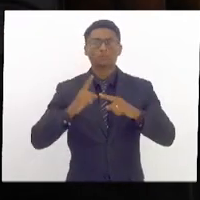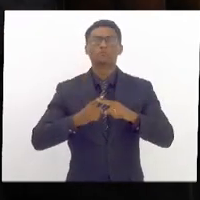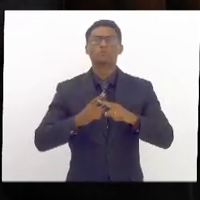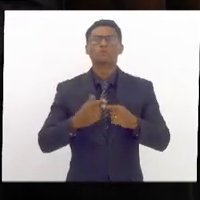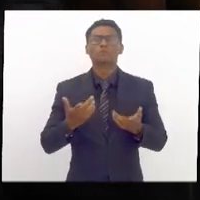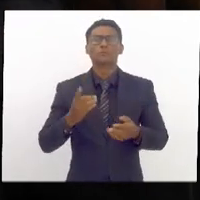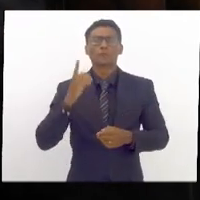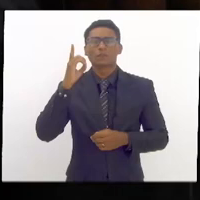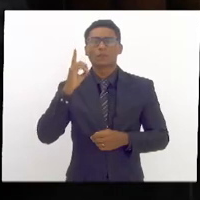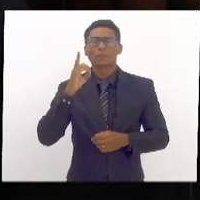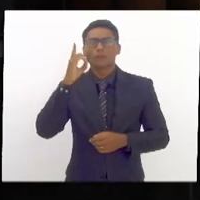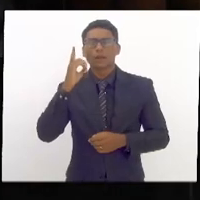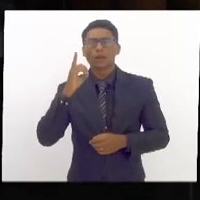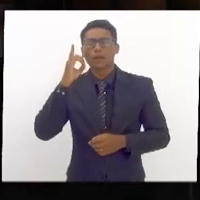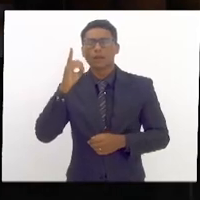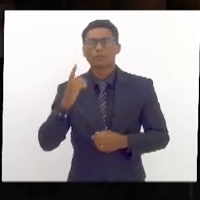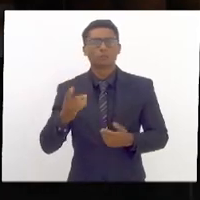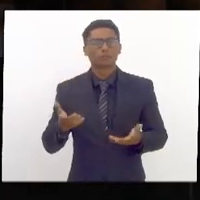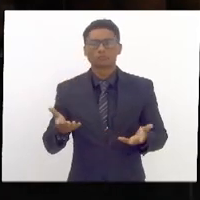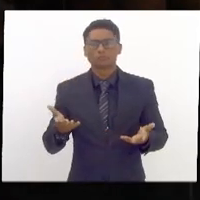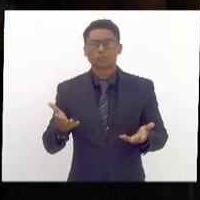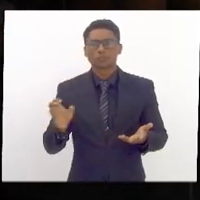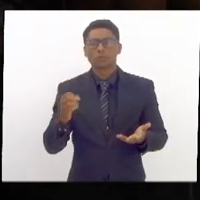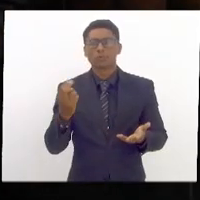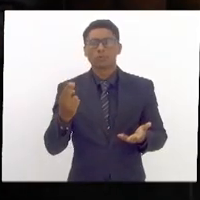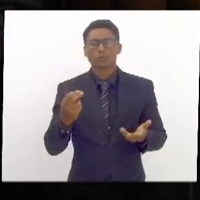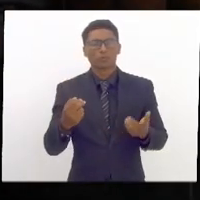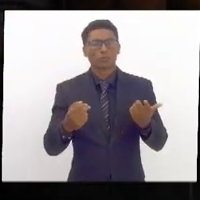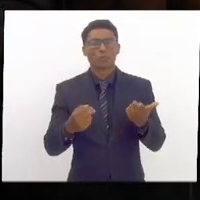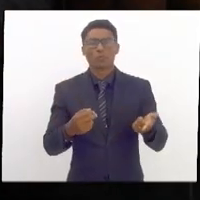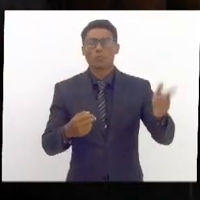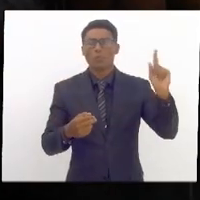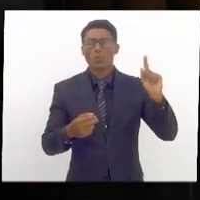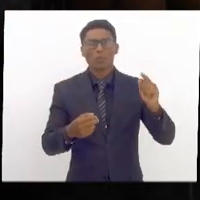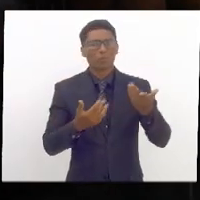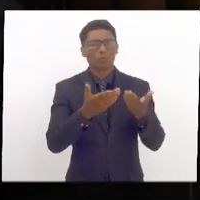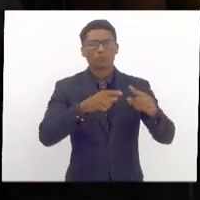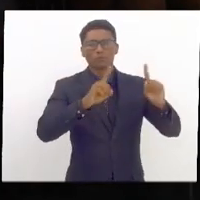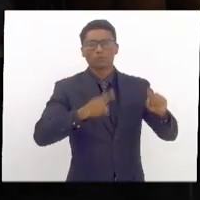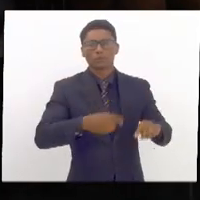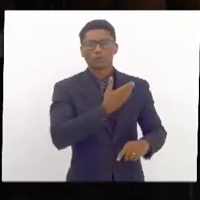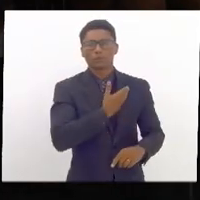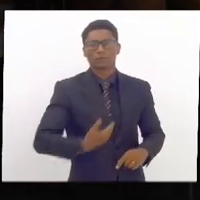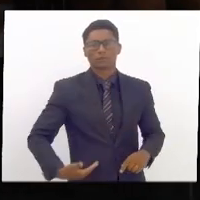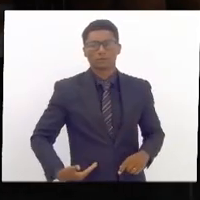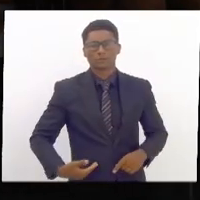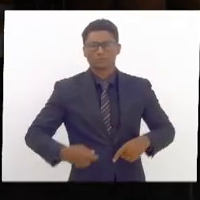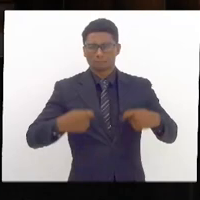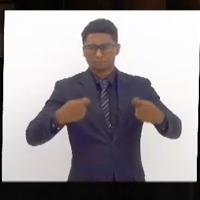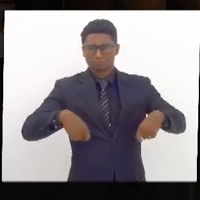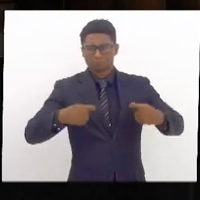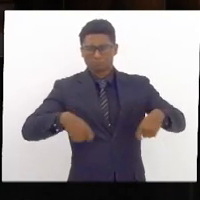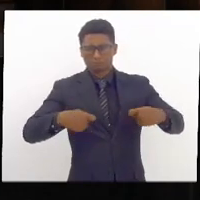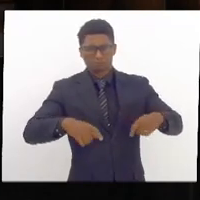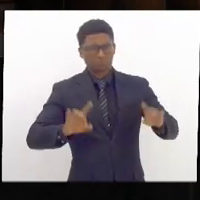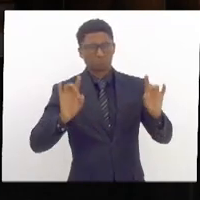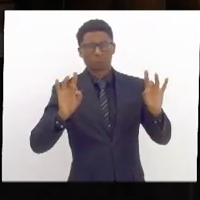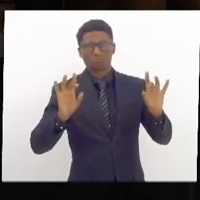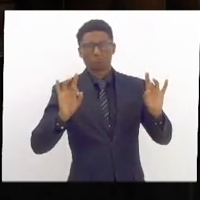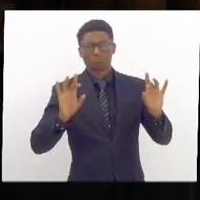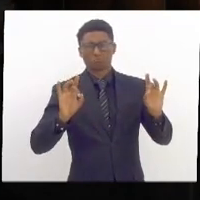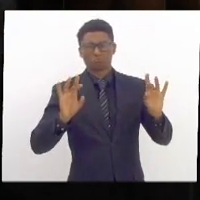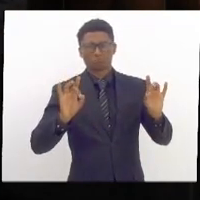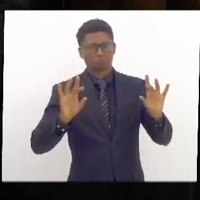e deputadas, por que qualquer outra categoria do setor público deveria merecer um tratamento especial em